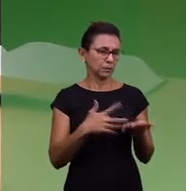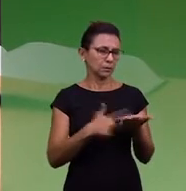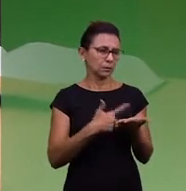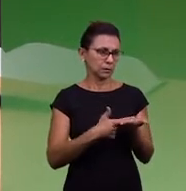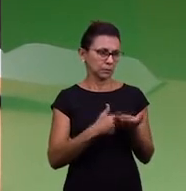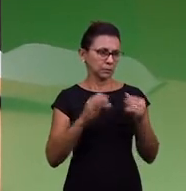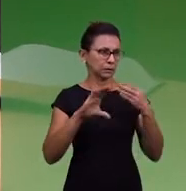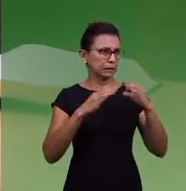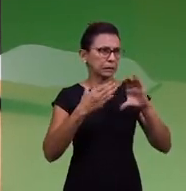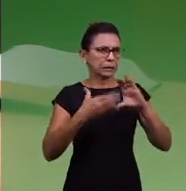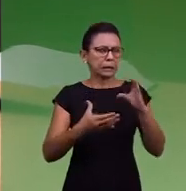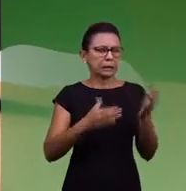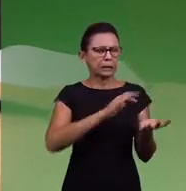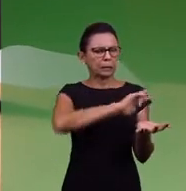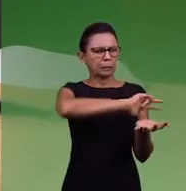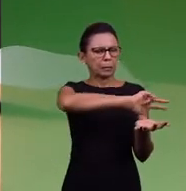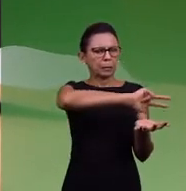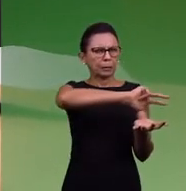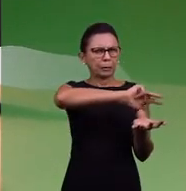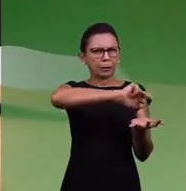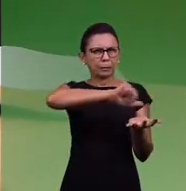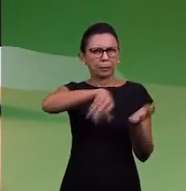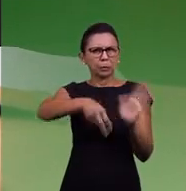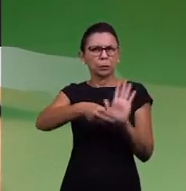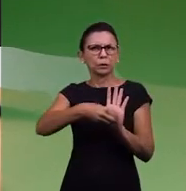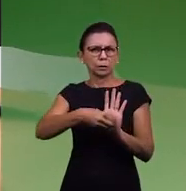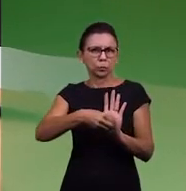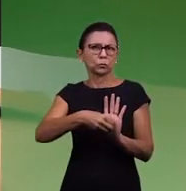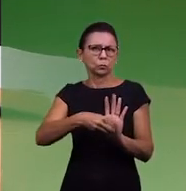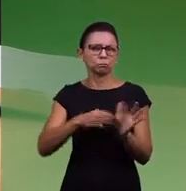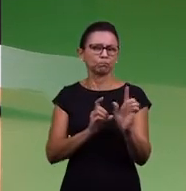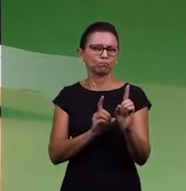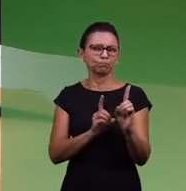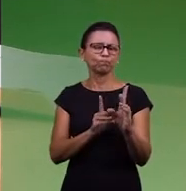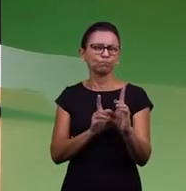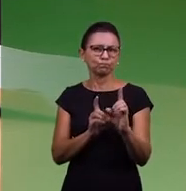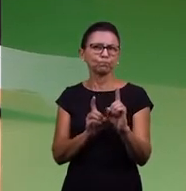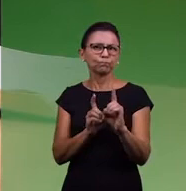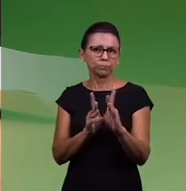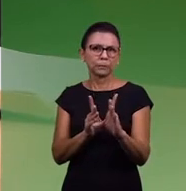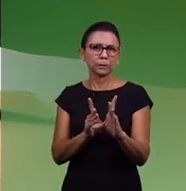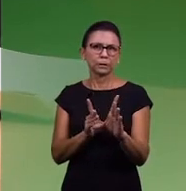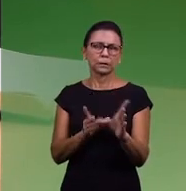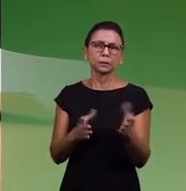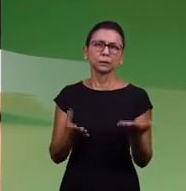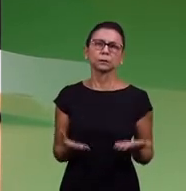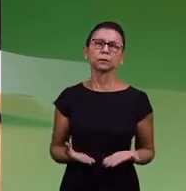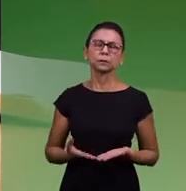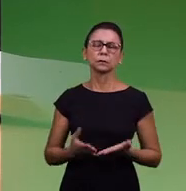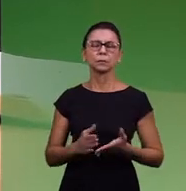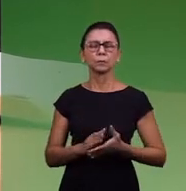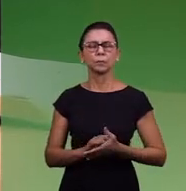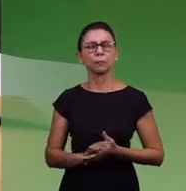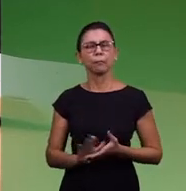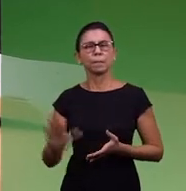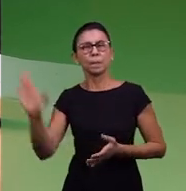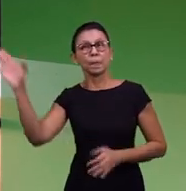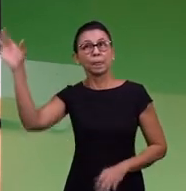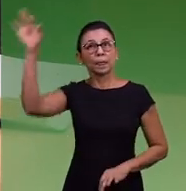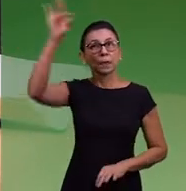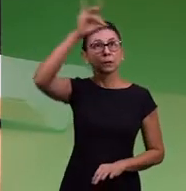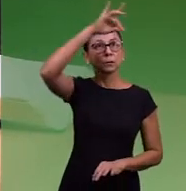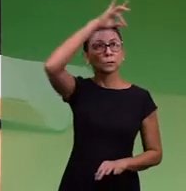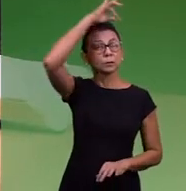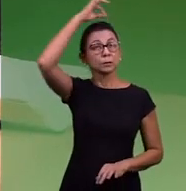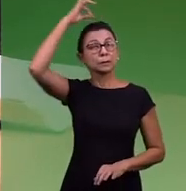grande de conteúdo doutrinário no livro, porque a partir do momento em que o Espírito